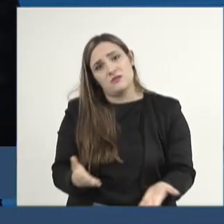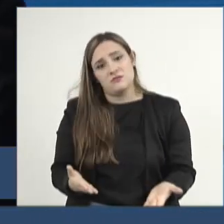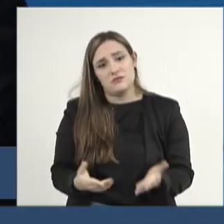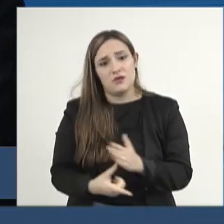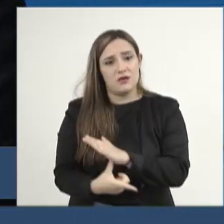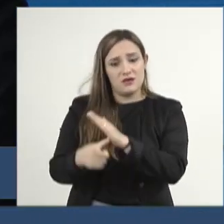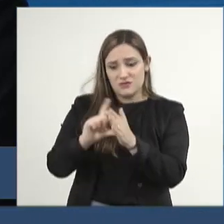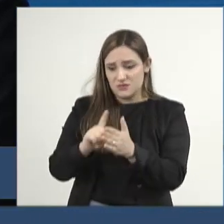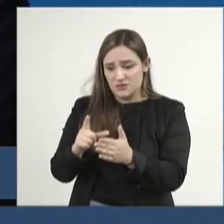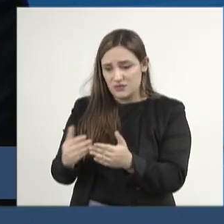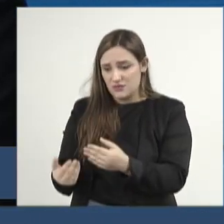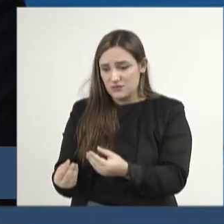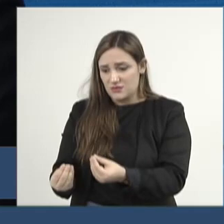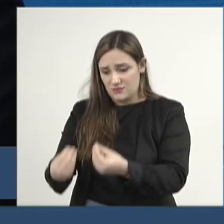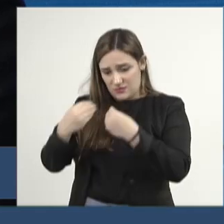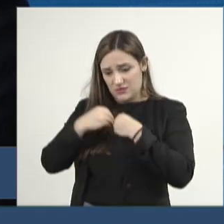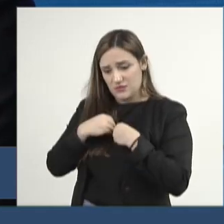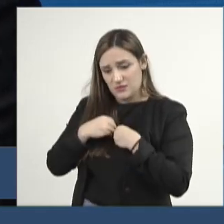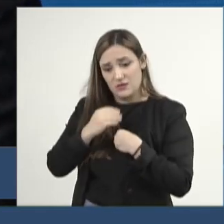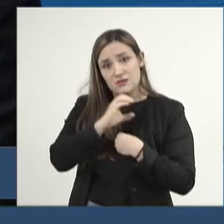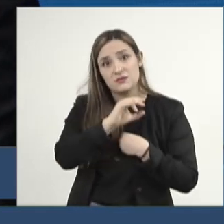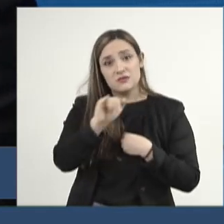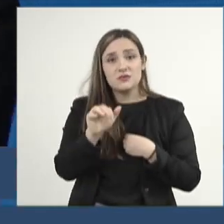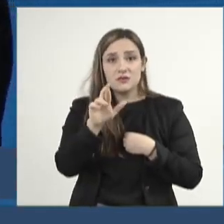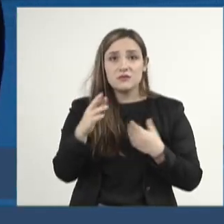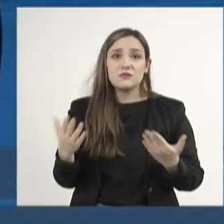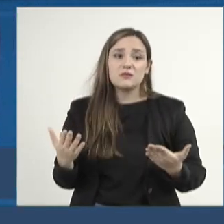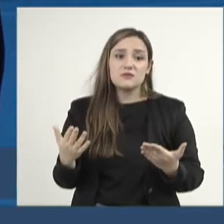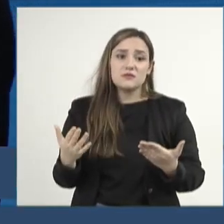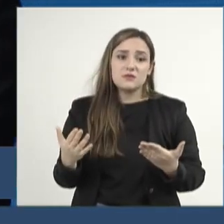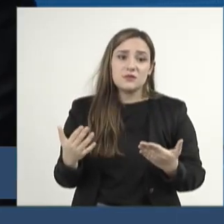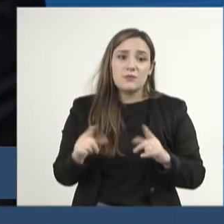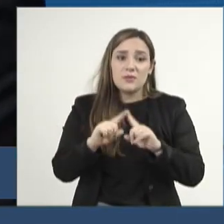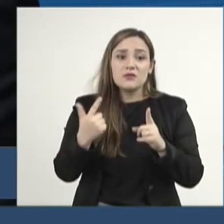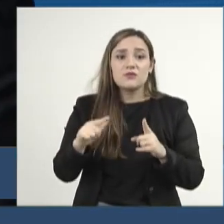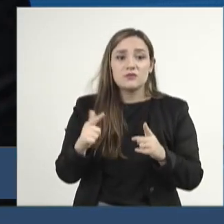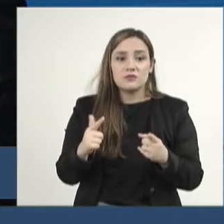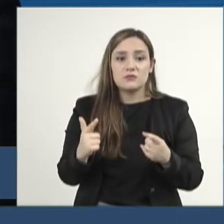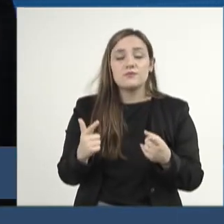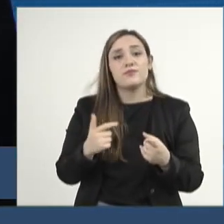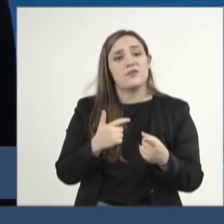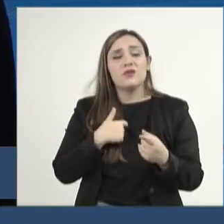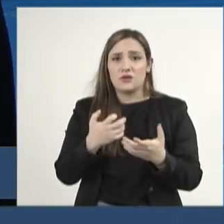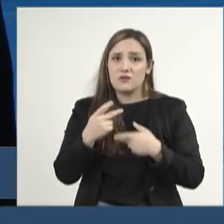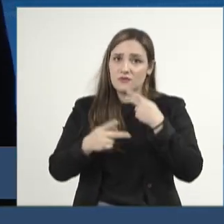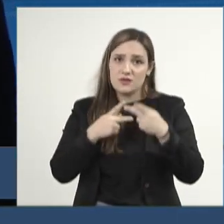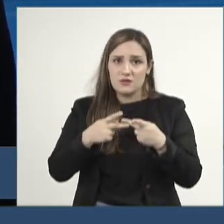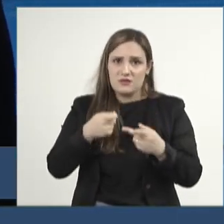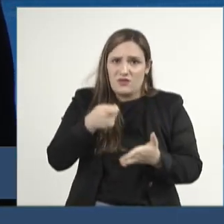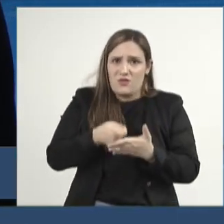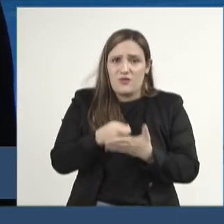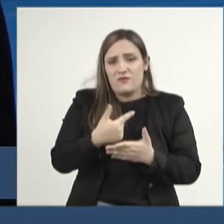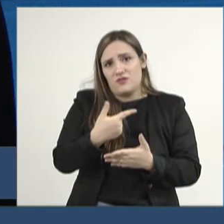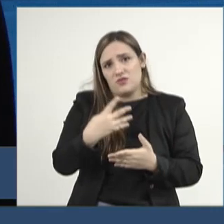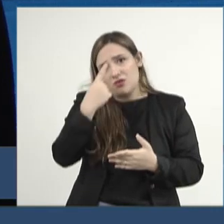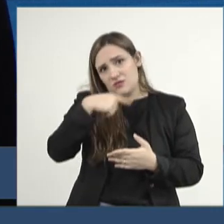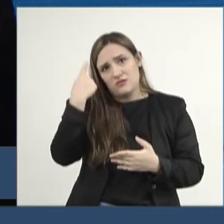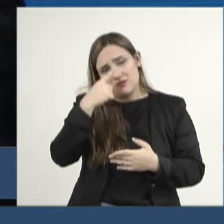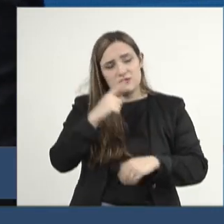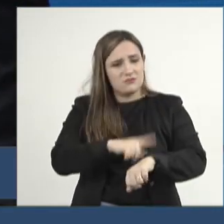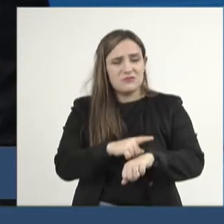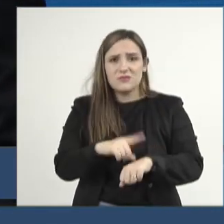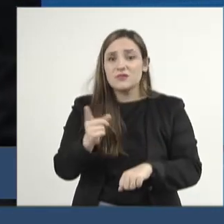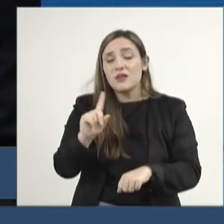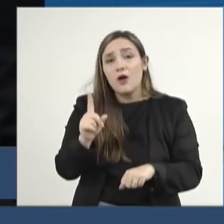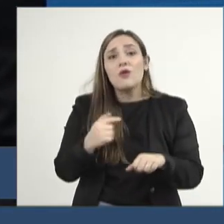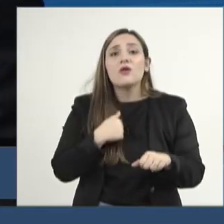a própria sessão da CCJ. Isso é regimental e não aconteceu. Eu estou falando isso não para cobrar as 24 horas no relógio, eu